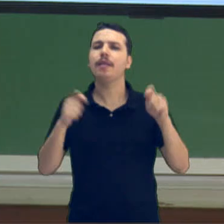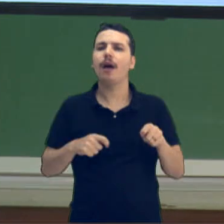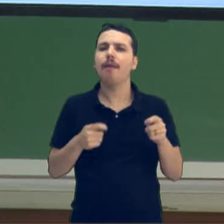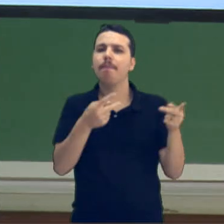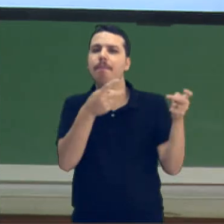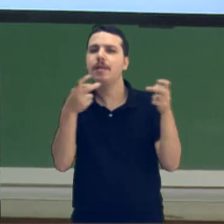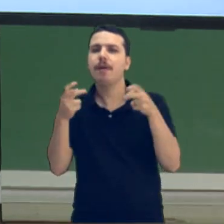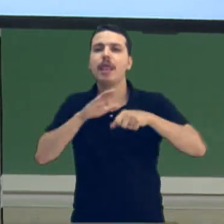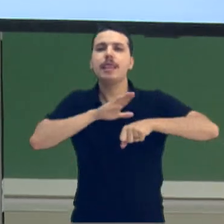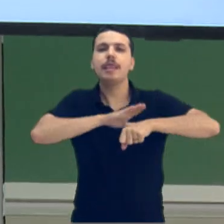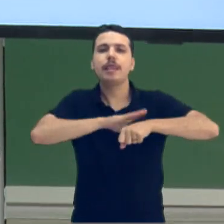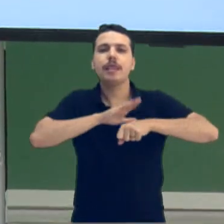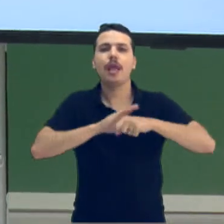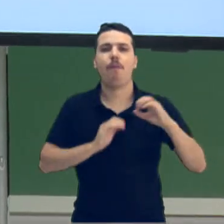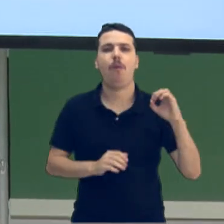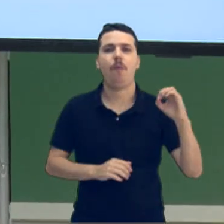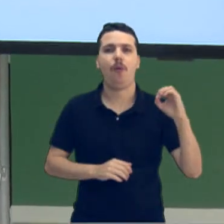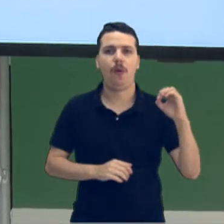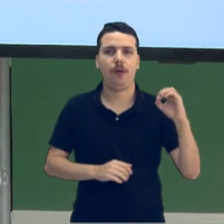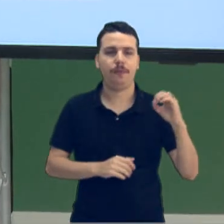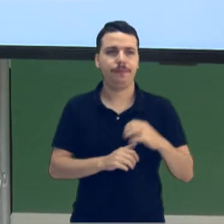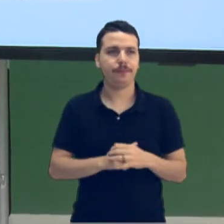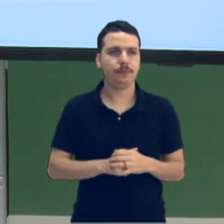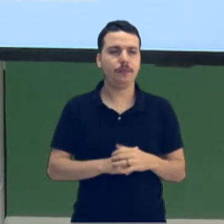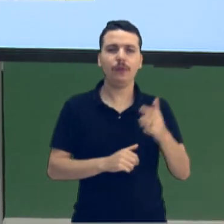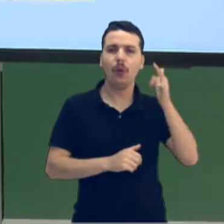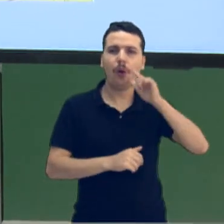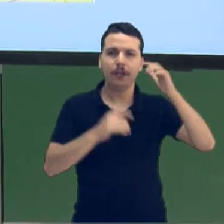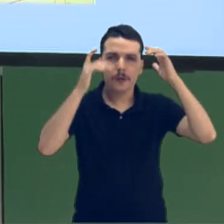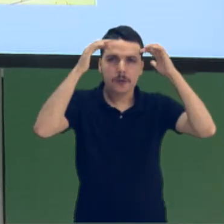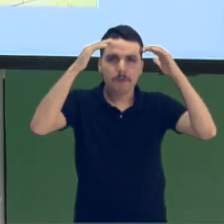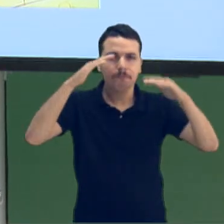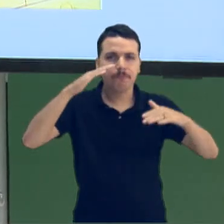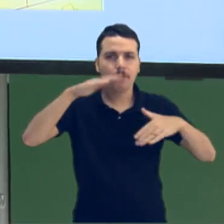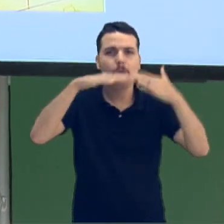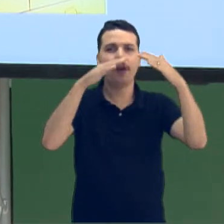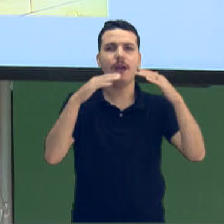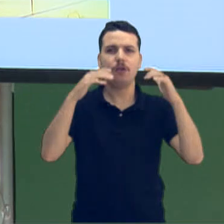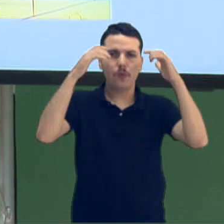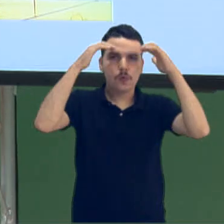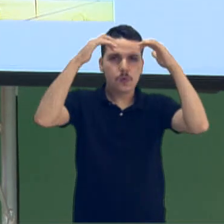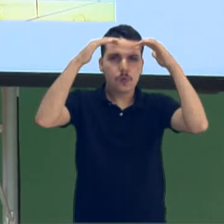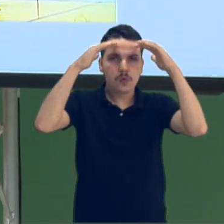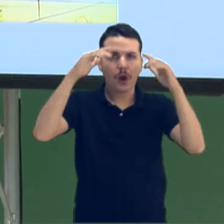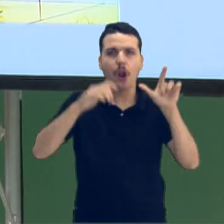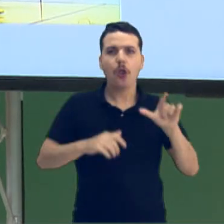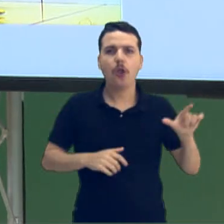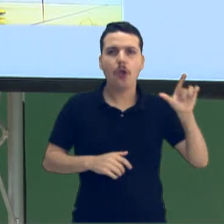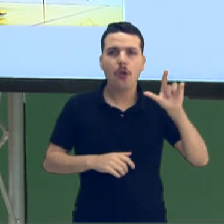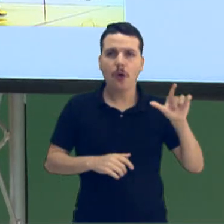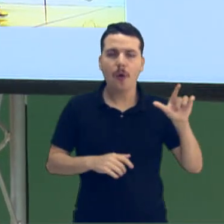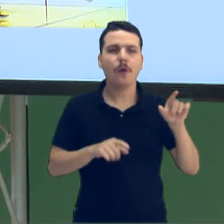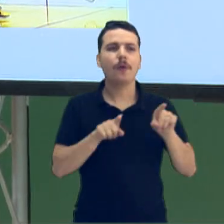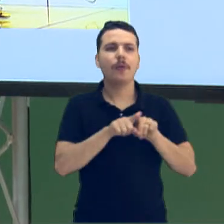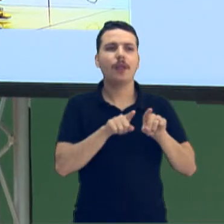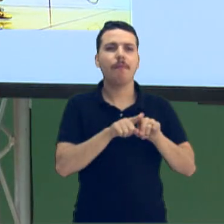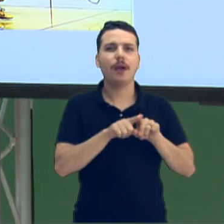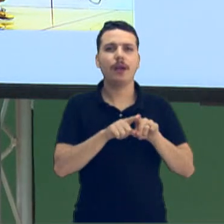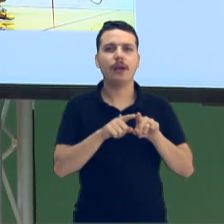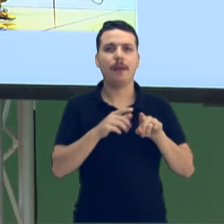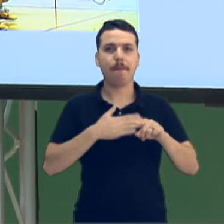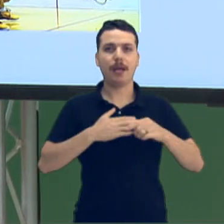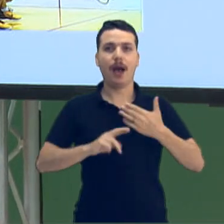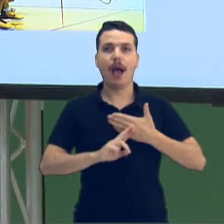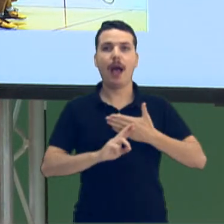Então, isso faz com que a gente desenvolva o raciocínio, tempo de reação. Isso contribui muito para as atividades do nosso